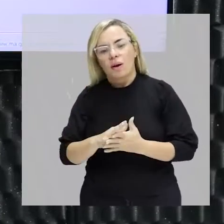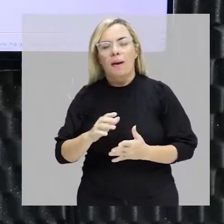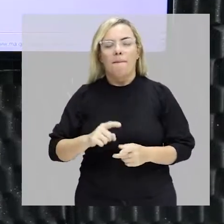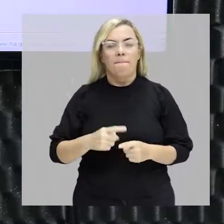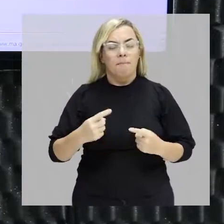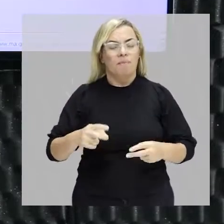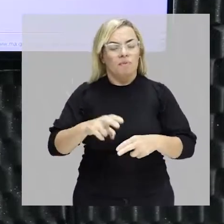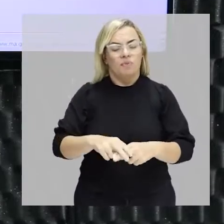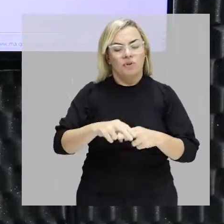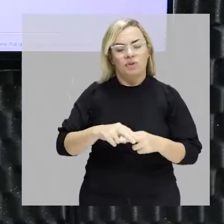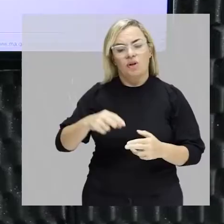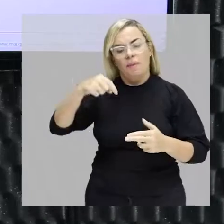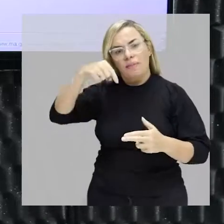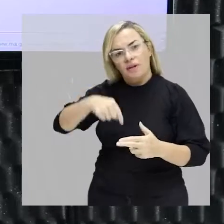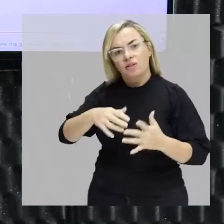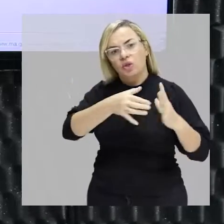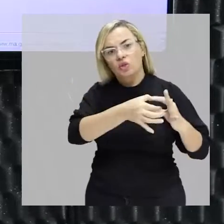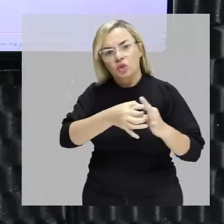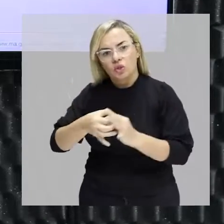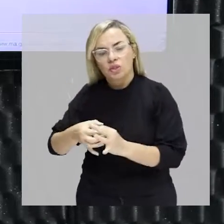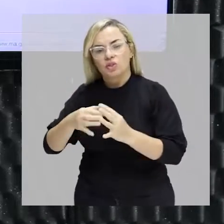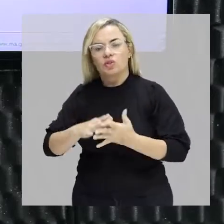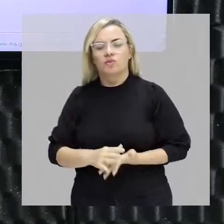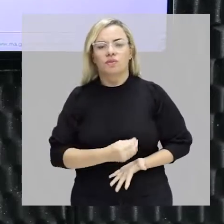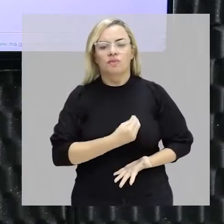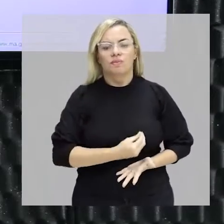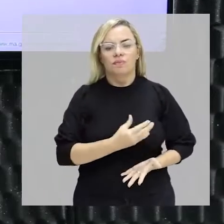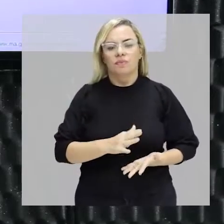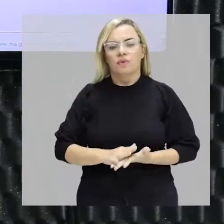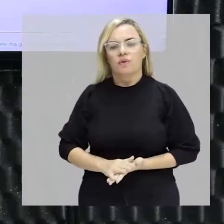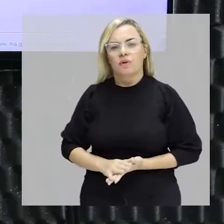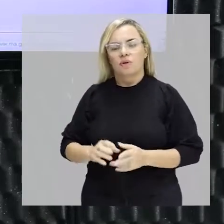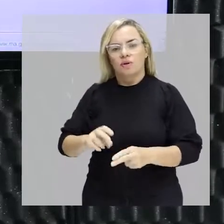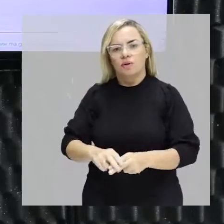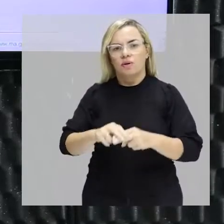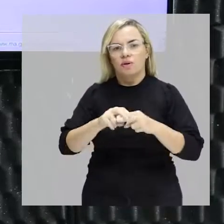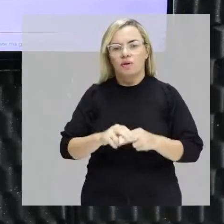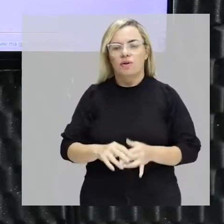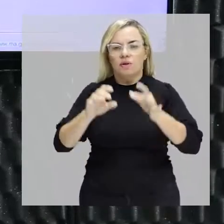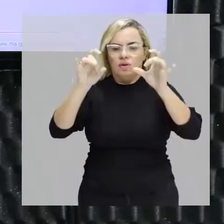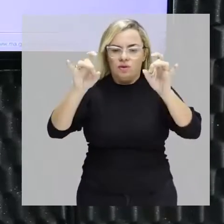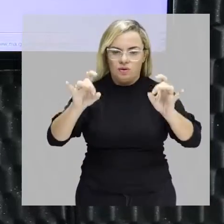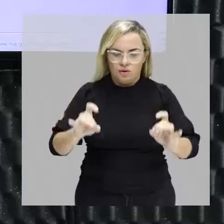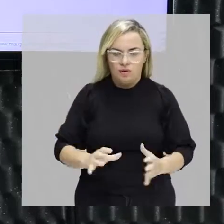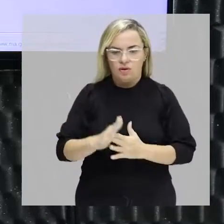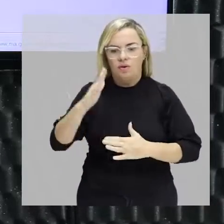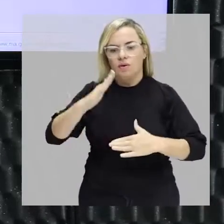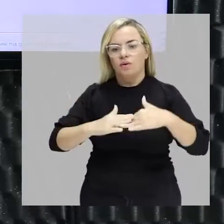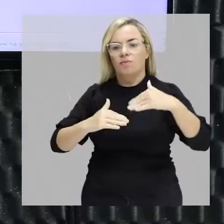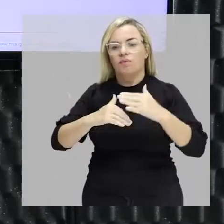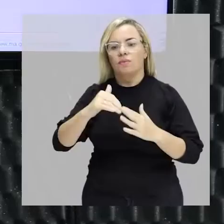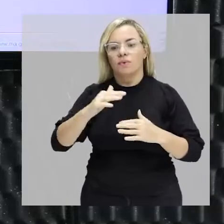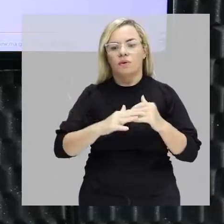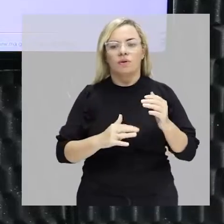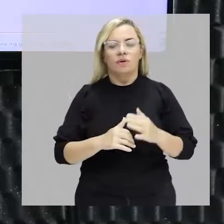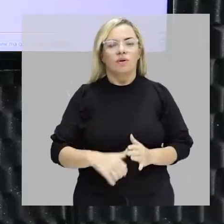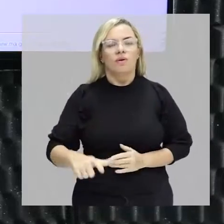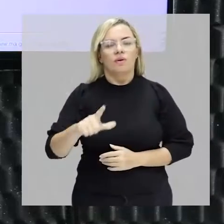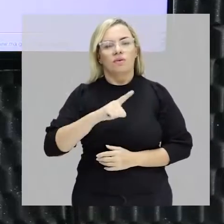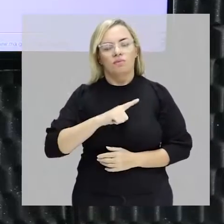estar presente, tá? Por isso é que eu te digo que, em especial nas profissões, né, a gente